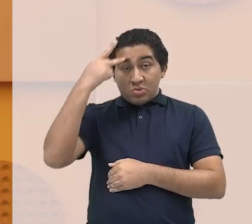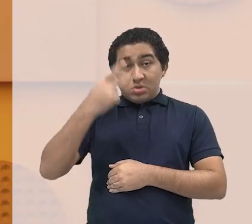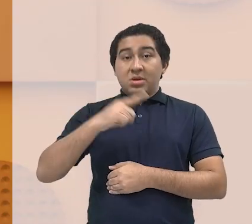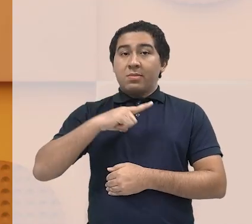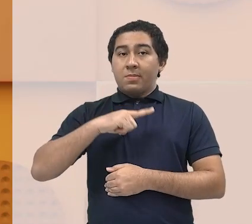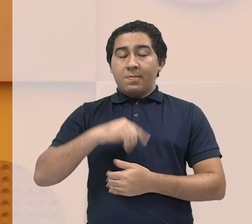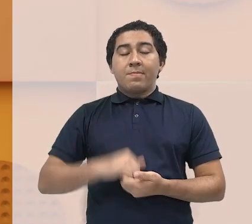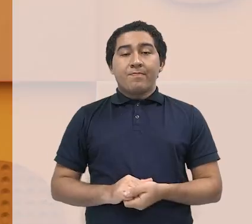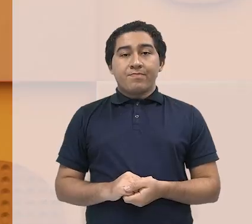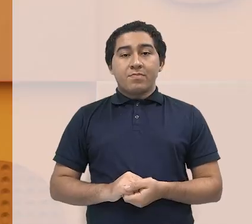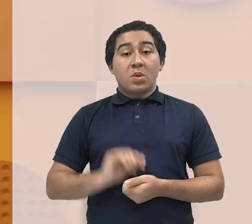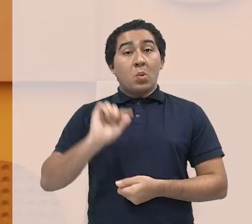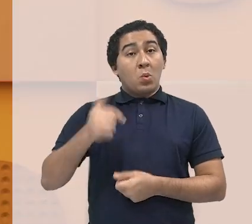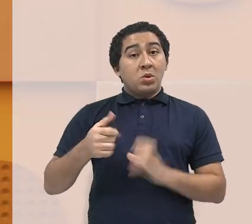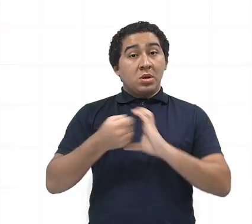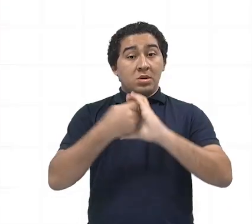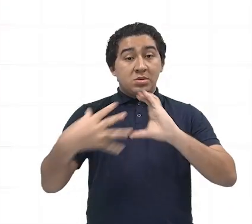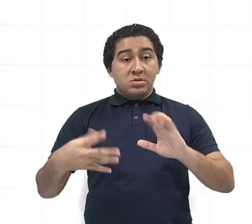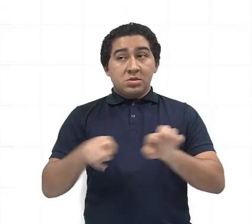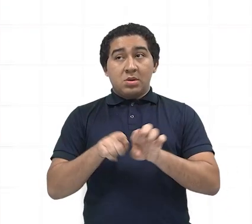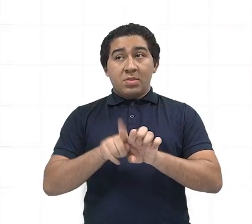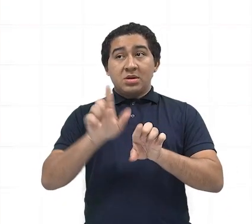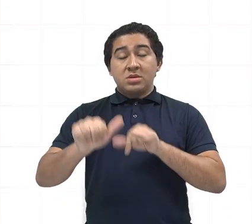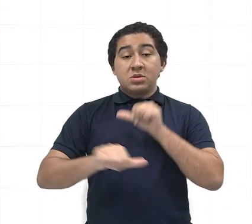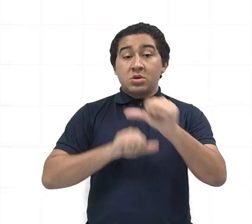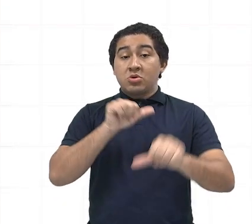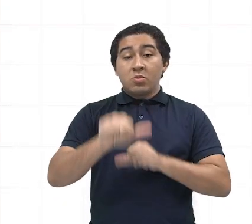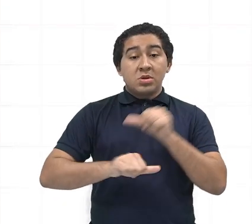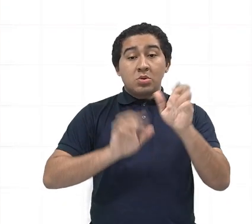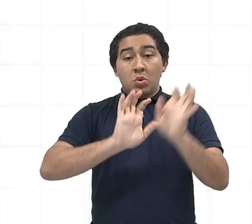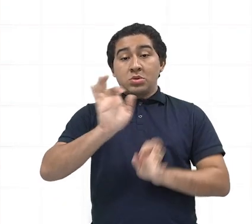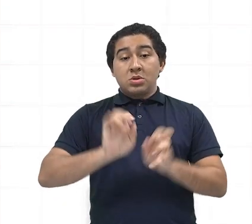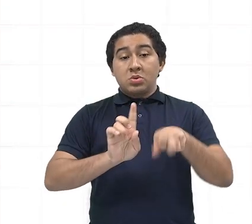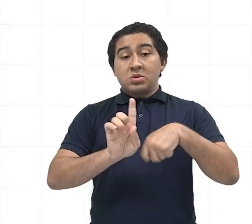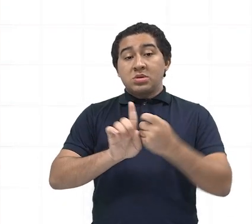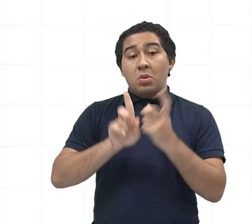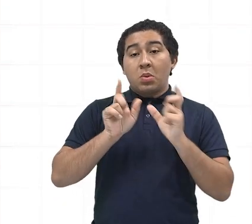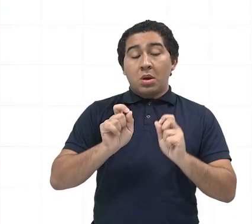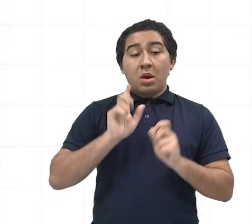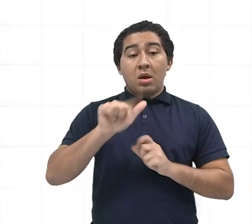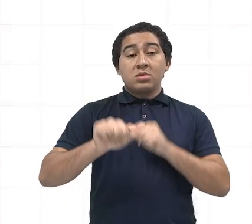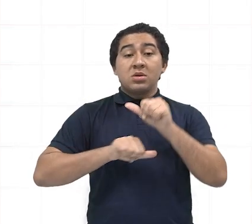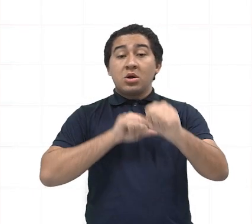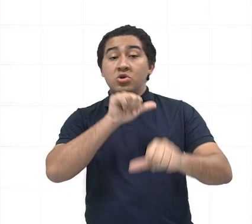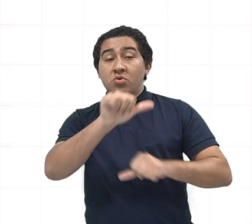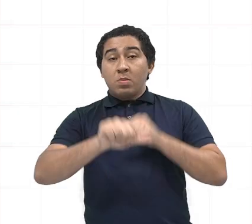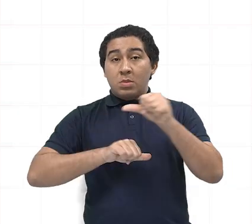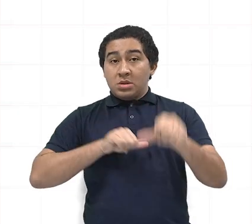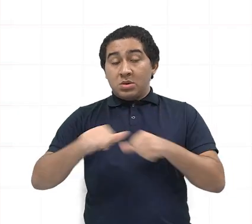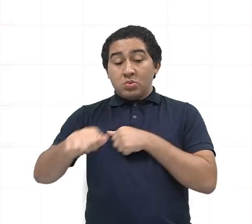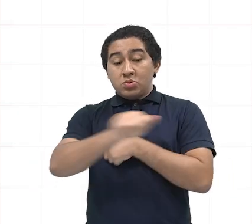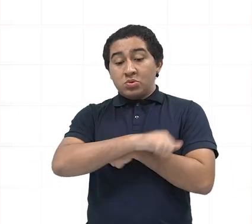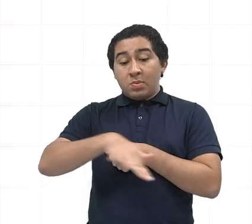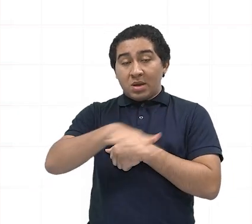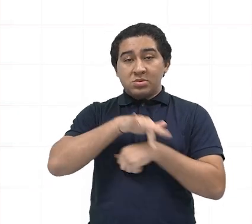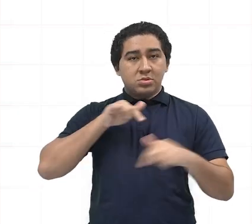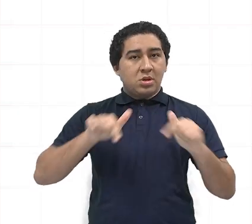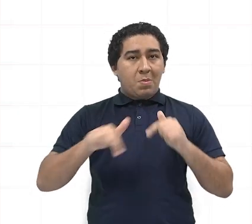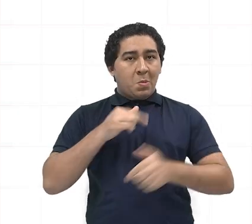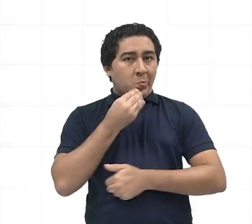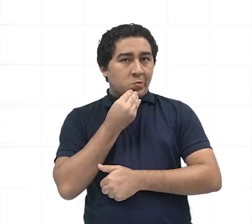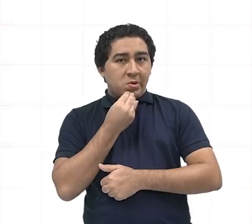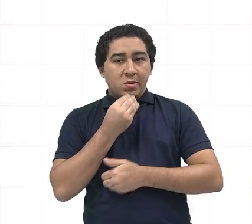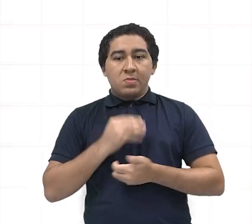né? Outro ponto que a gente vê nessas mudanças na organização social são as transformações, né, no mercado de trabalho.